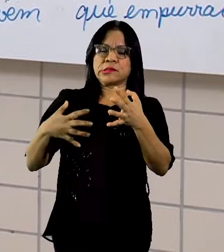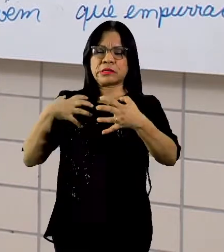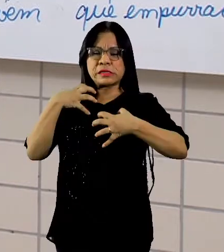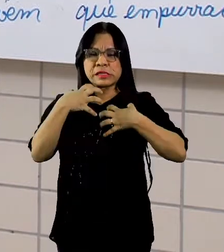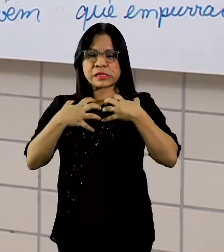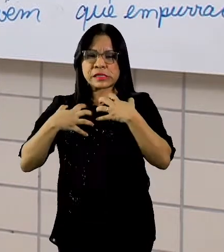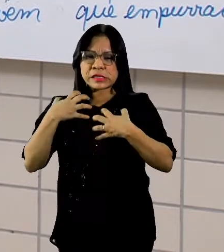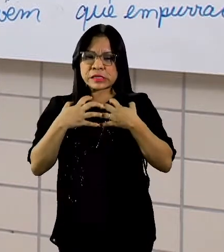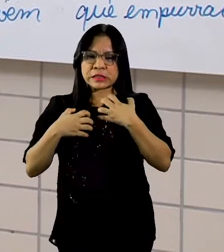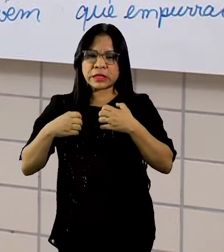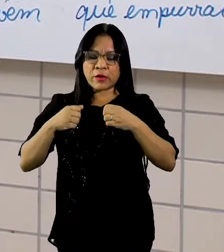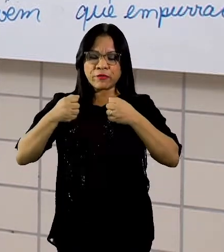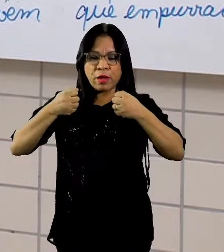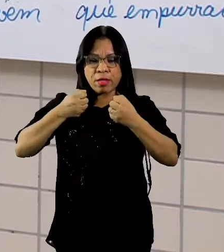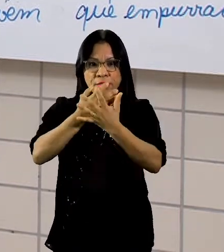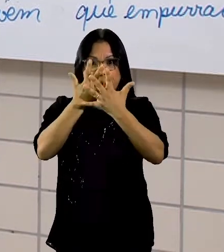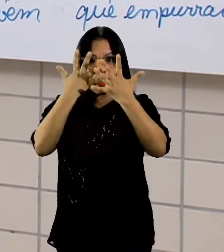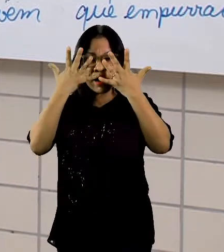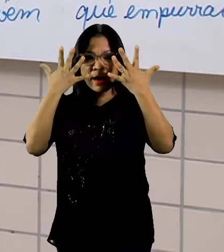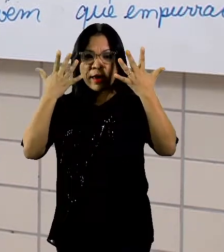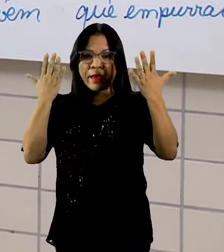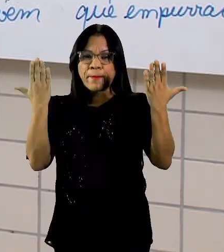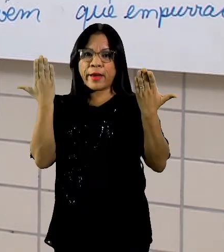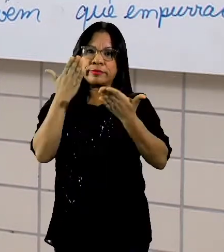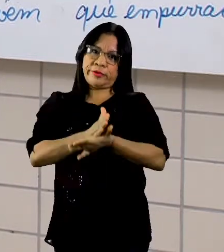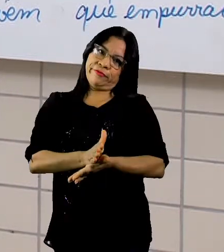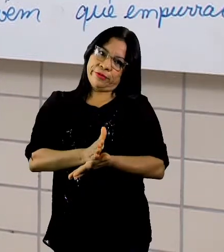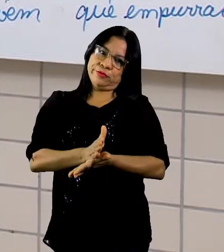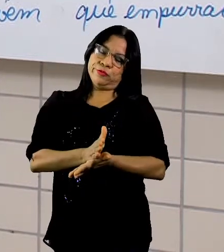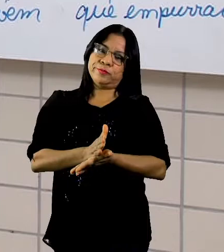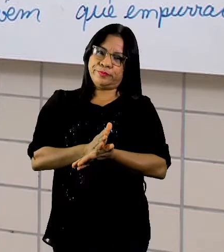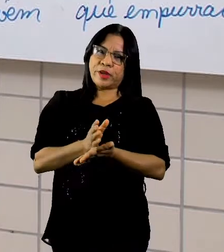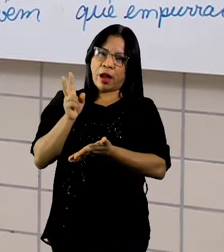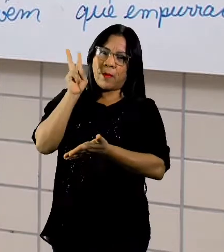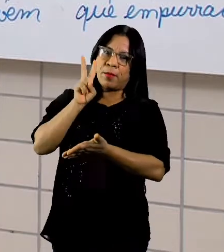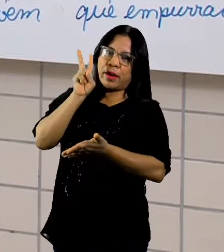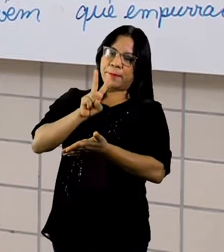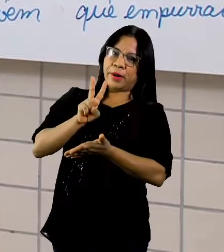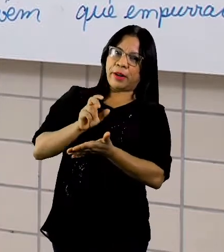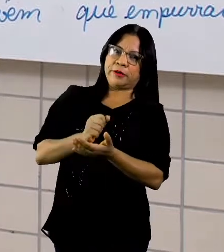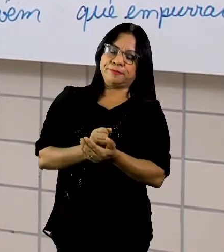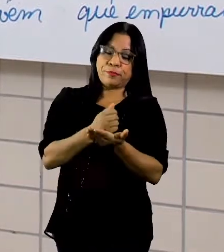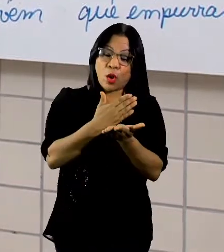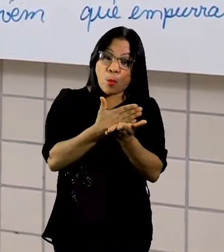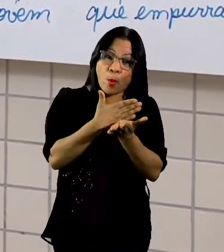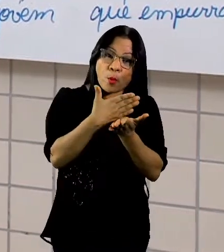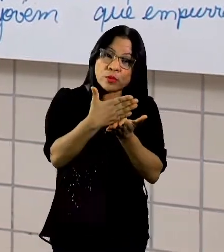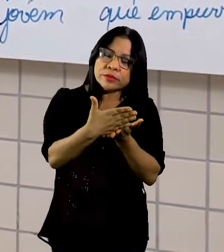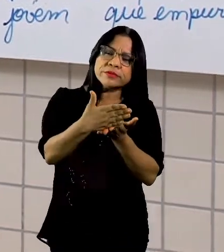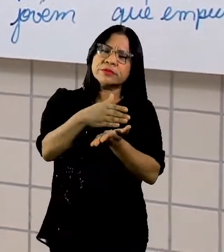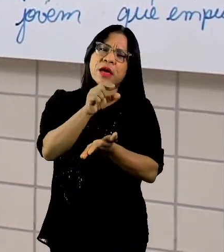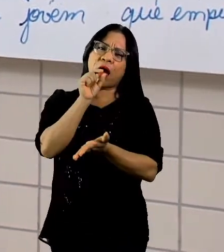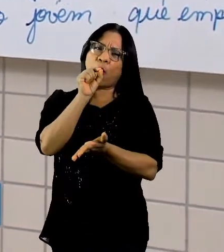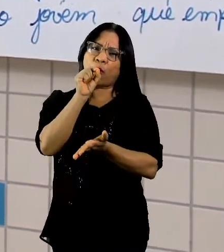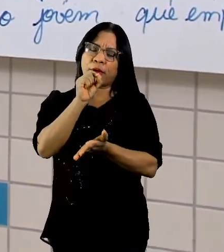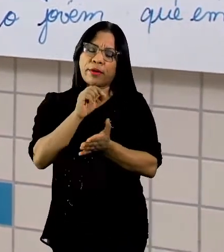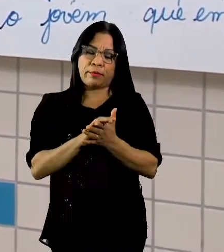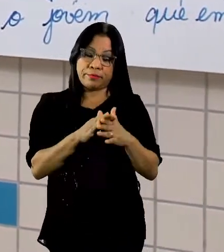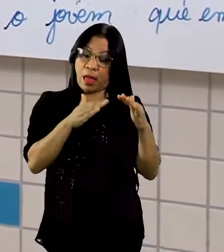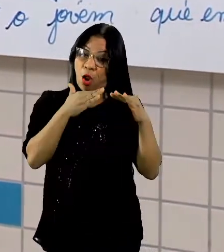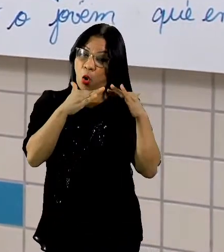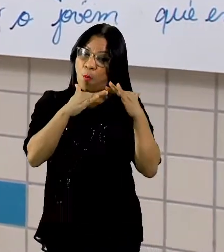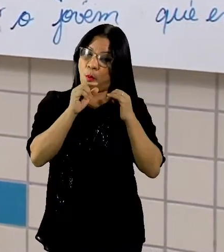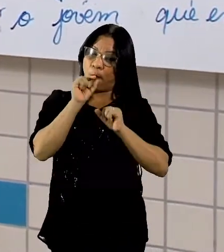clímax e desfecho. Vamos relembrar? Situação inicial é o momento em que